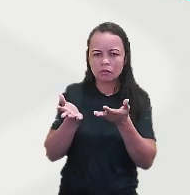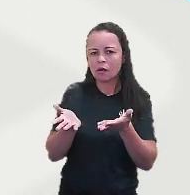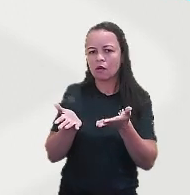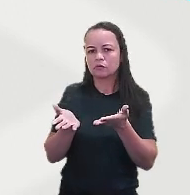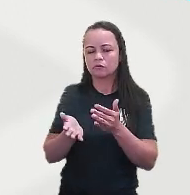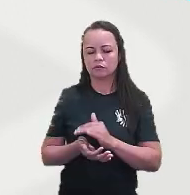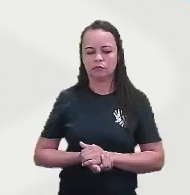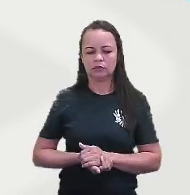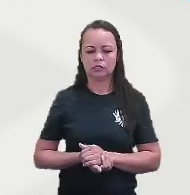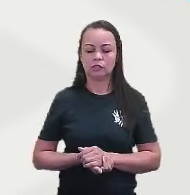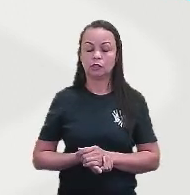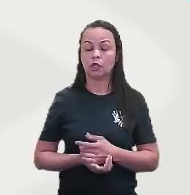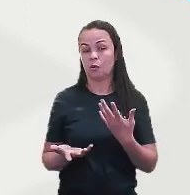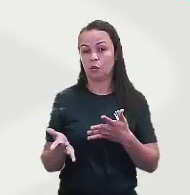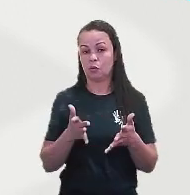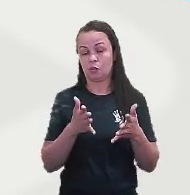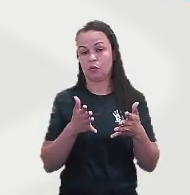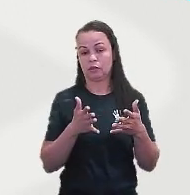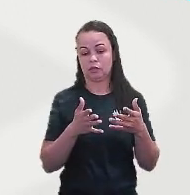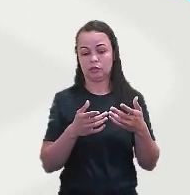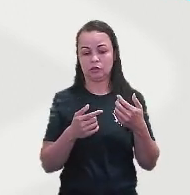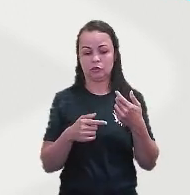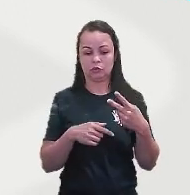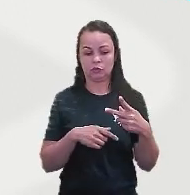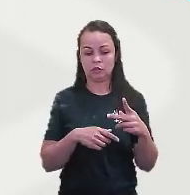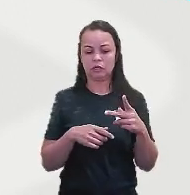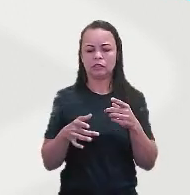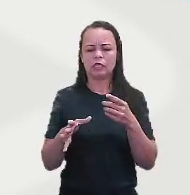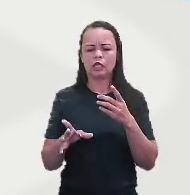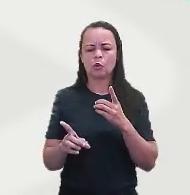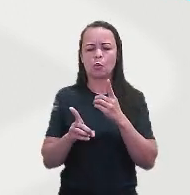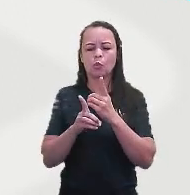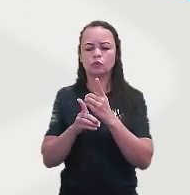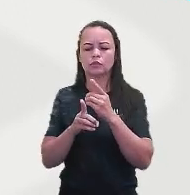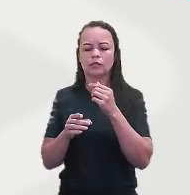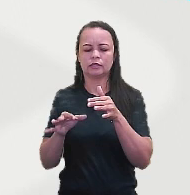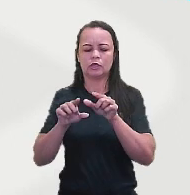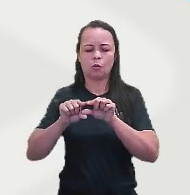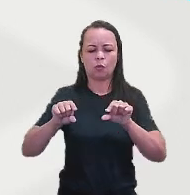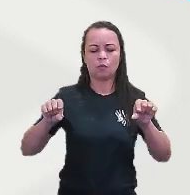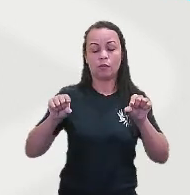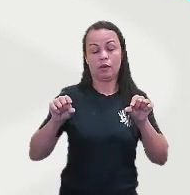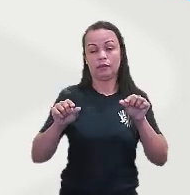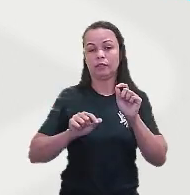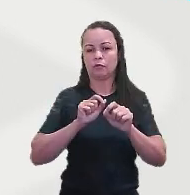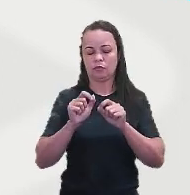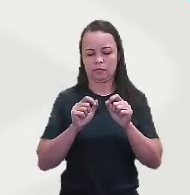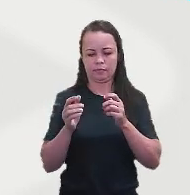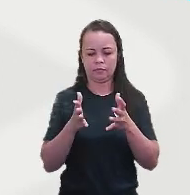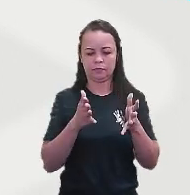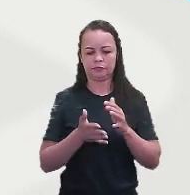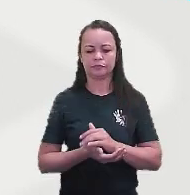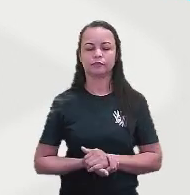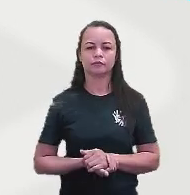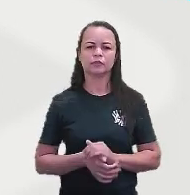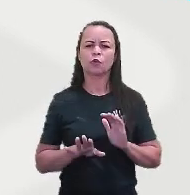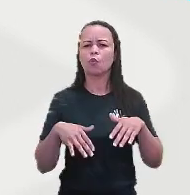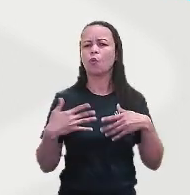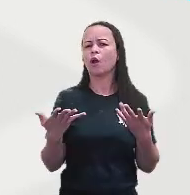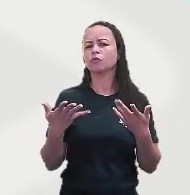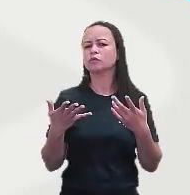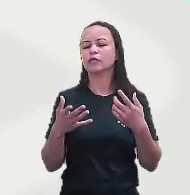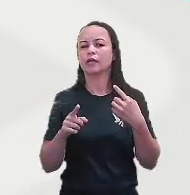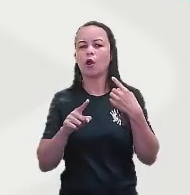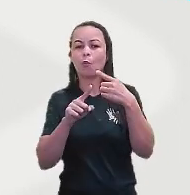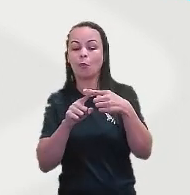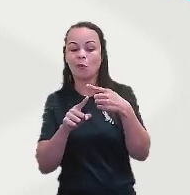Então, a sequência correta de palavras que completam o excerto encontra-se em esse trechinho, para a gente completar da seguinte maneira. Qual